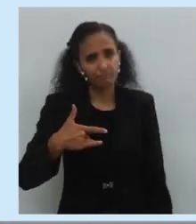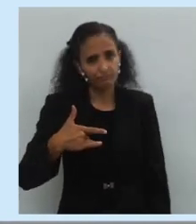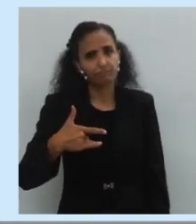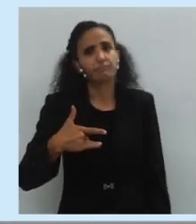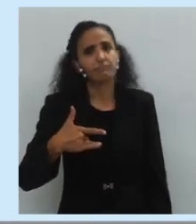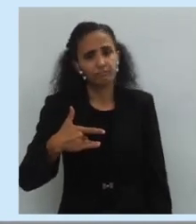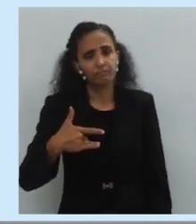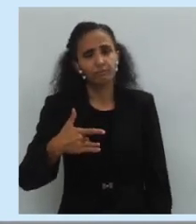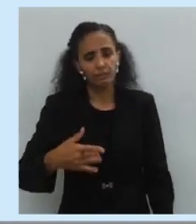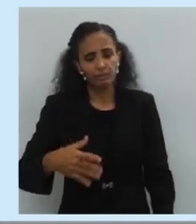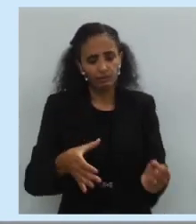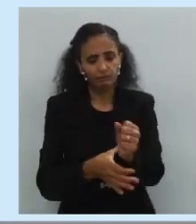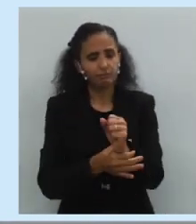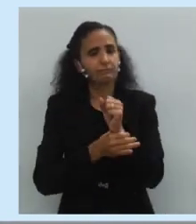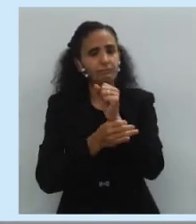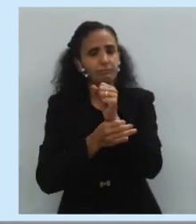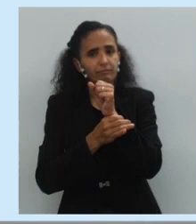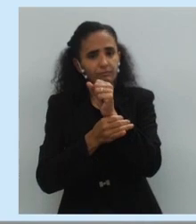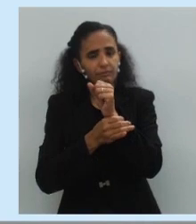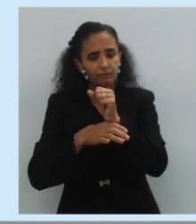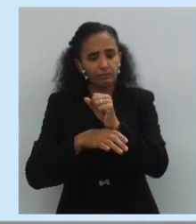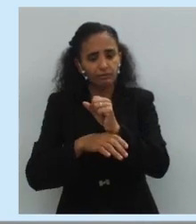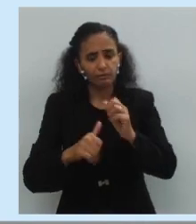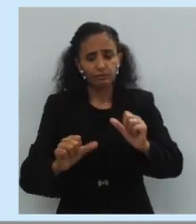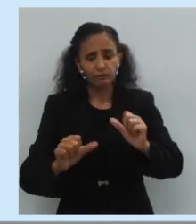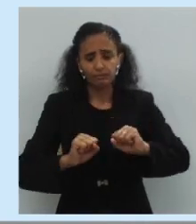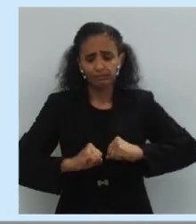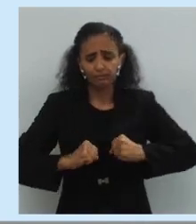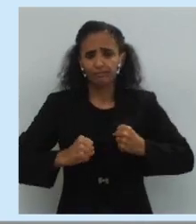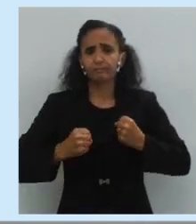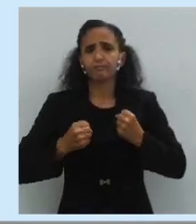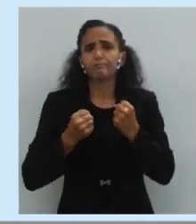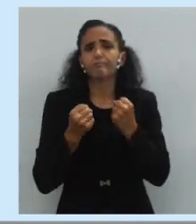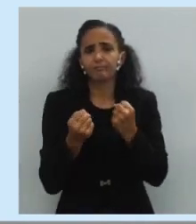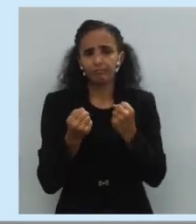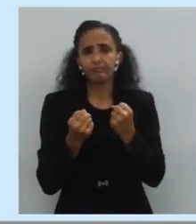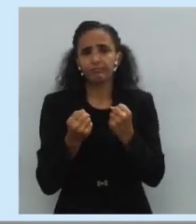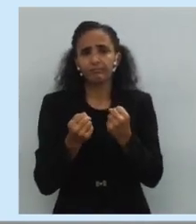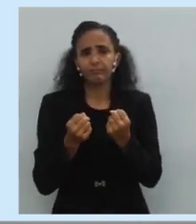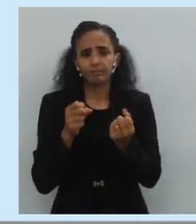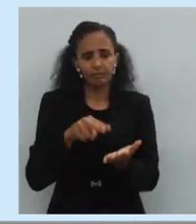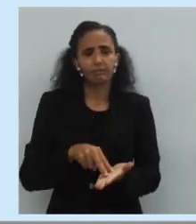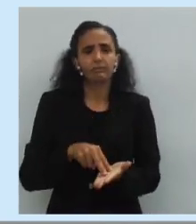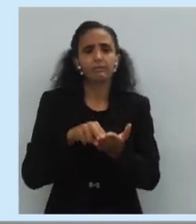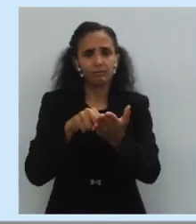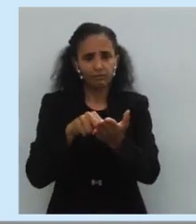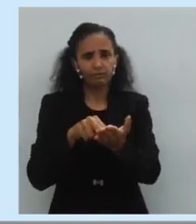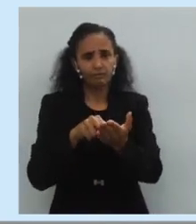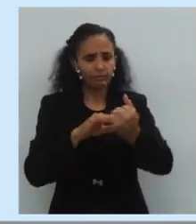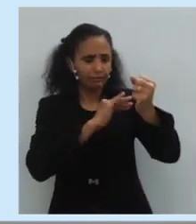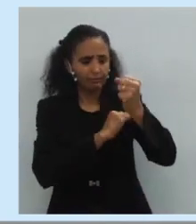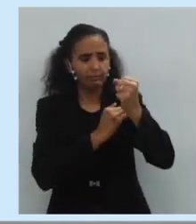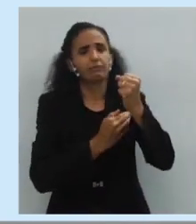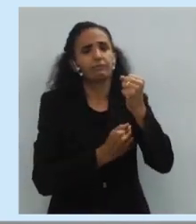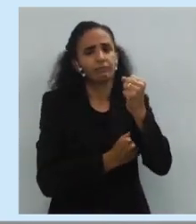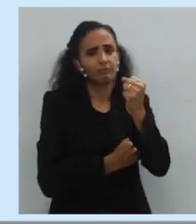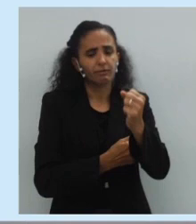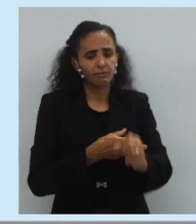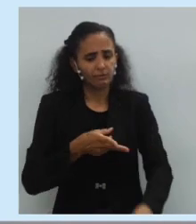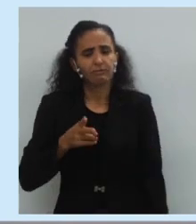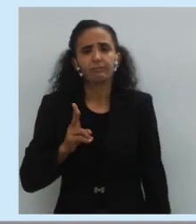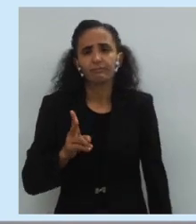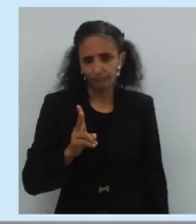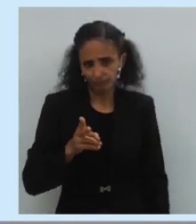e fortalecendo o sistema imunológico. E dessa forma, torna a pessoa aí